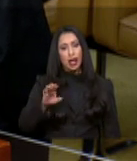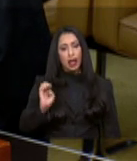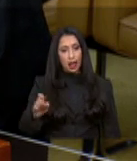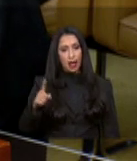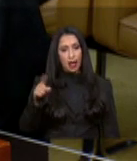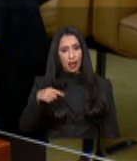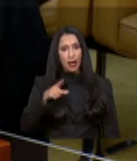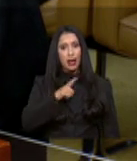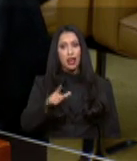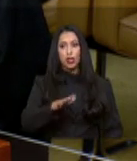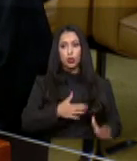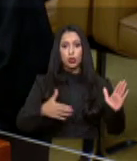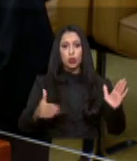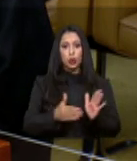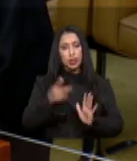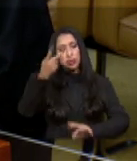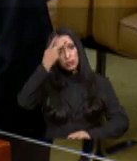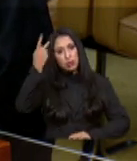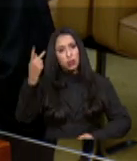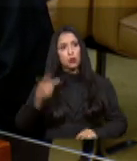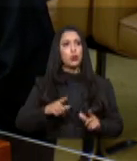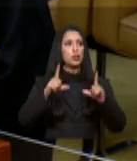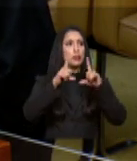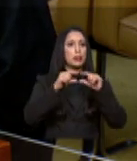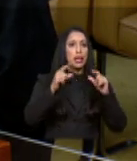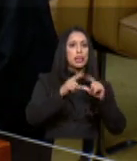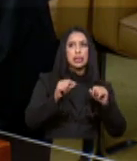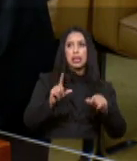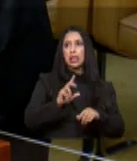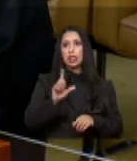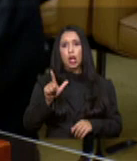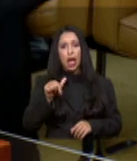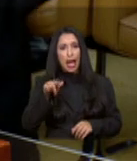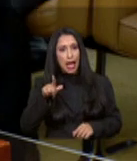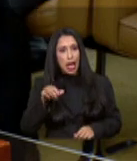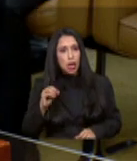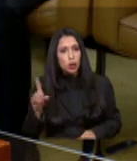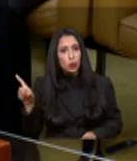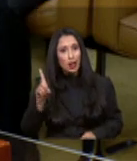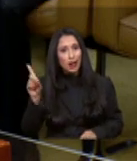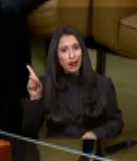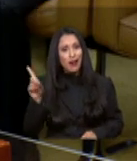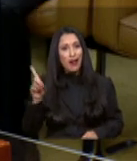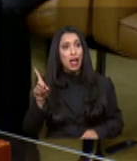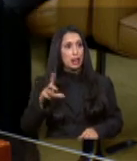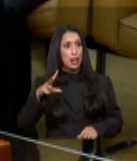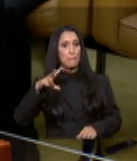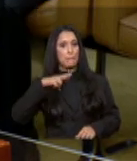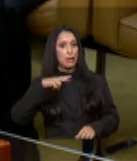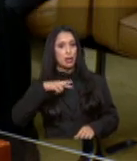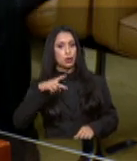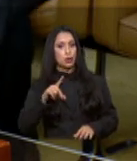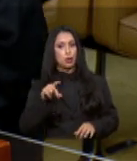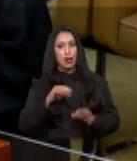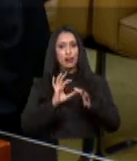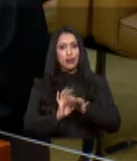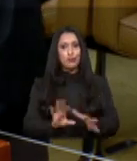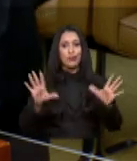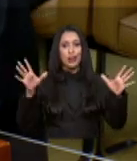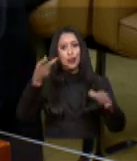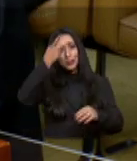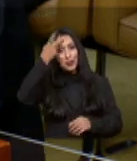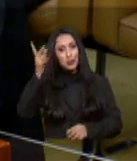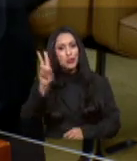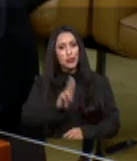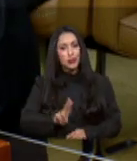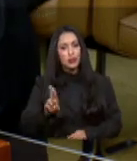toda a população do Brasil, de Brasília, não apenas aos moradores da orla, que estava semi-privatizada, digamos assim. E o que foi tudo